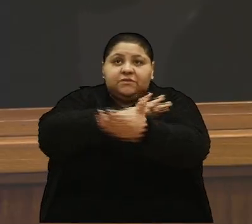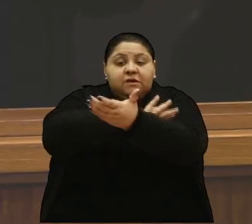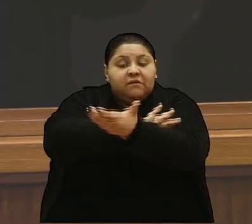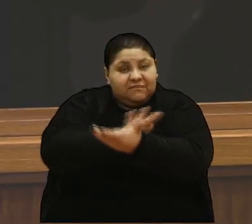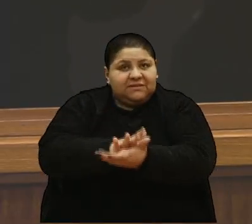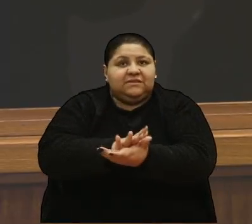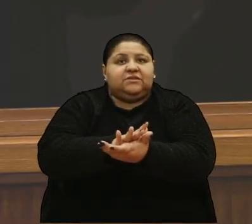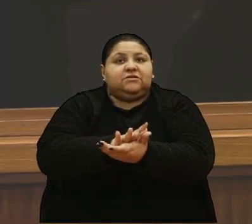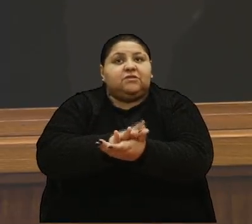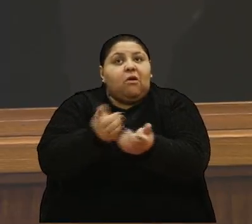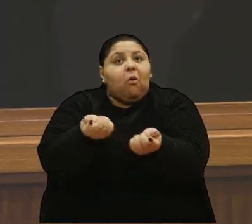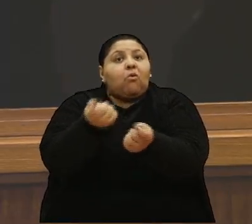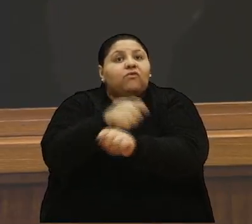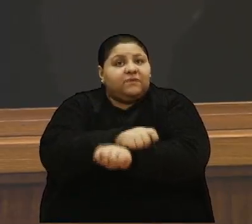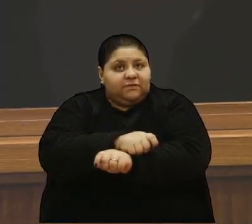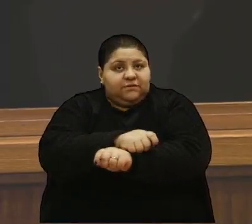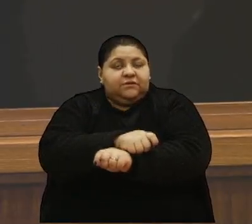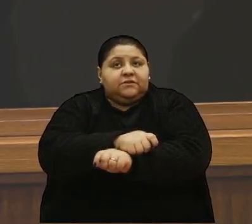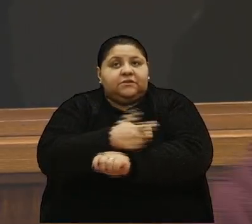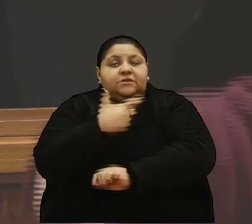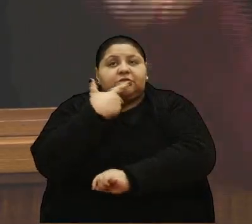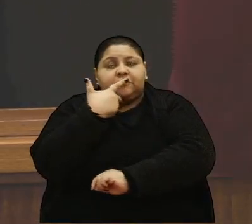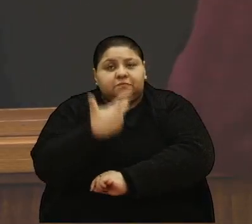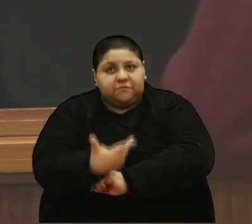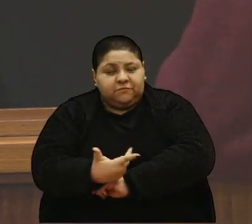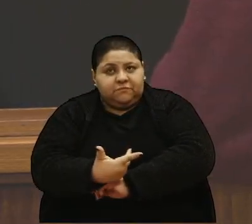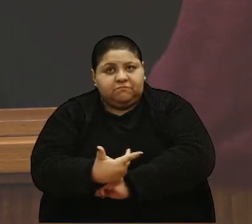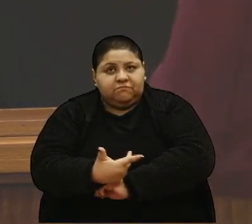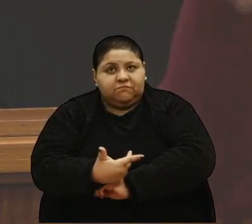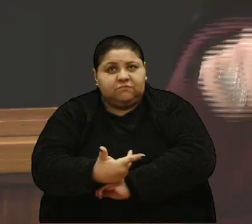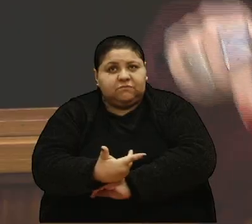muito pelo contrário. Foi uma fala